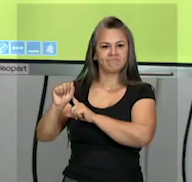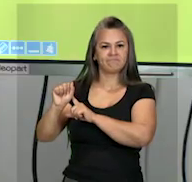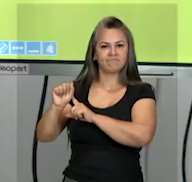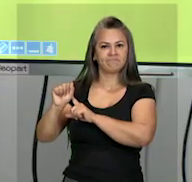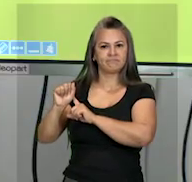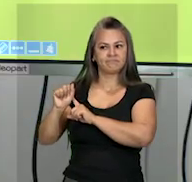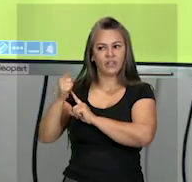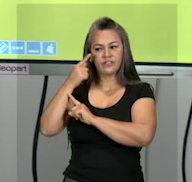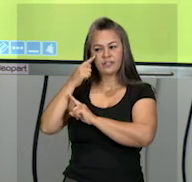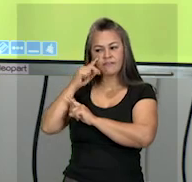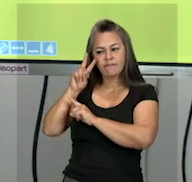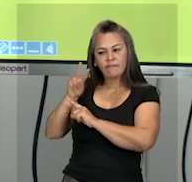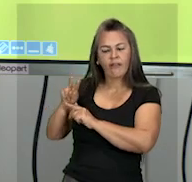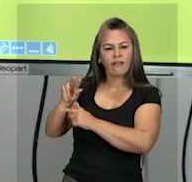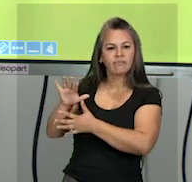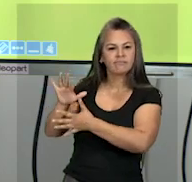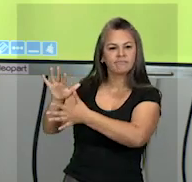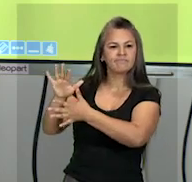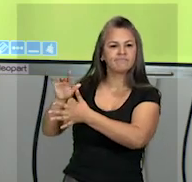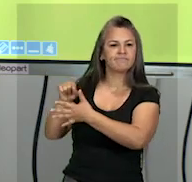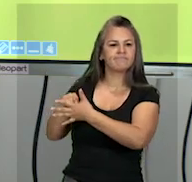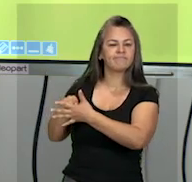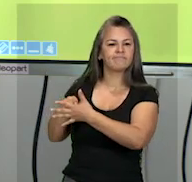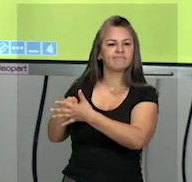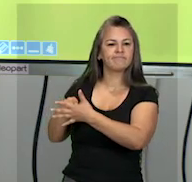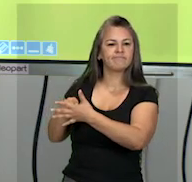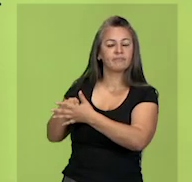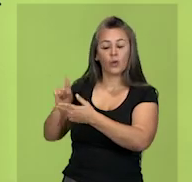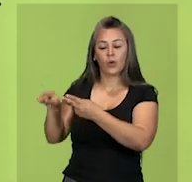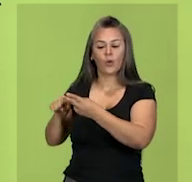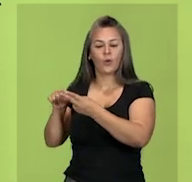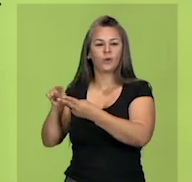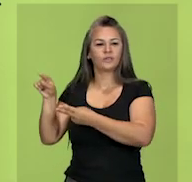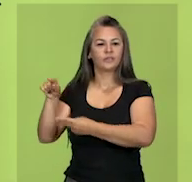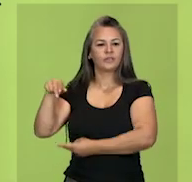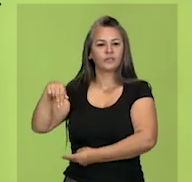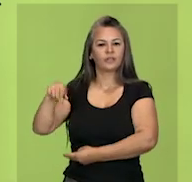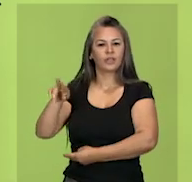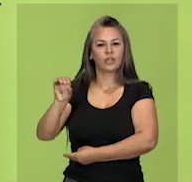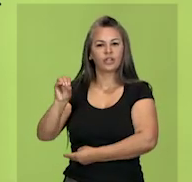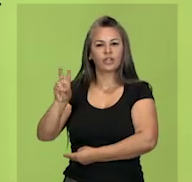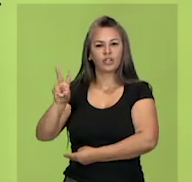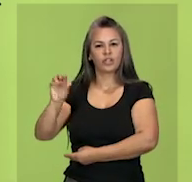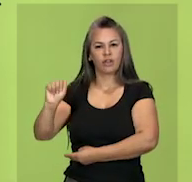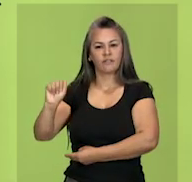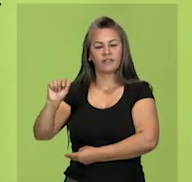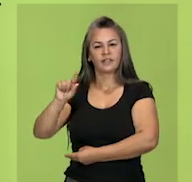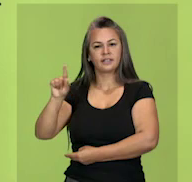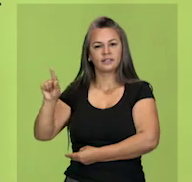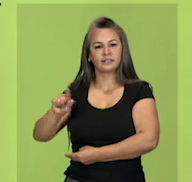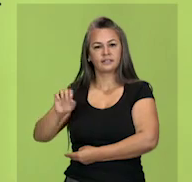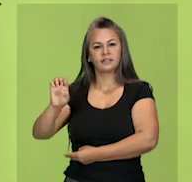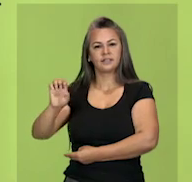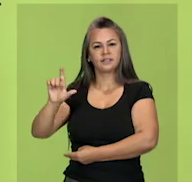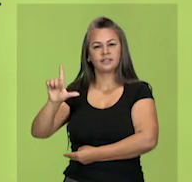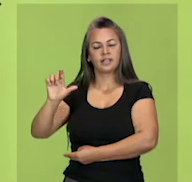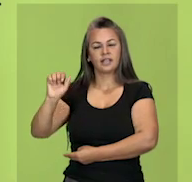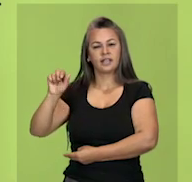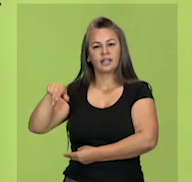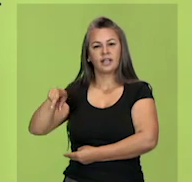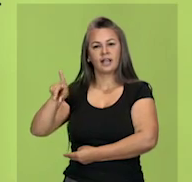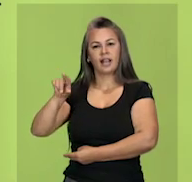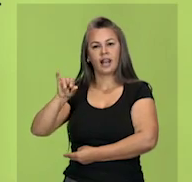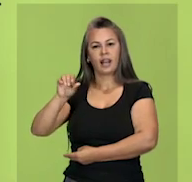gente. E a Nova Zelândia, em conjunto com a Nova Zelândia, são os dois países